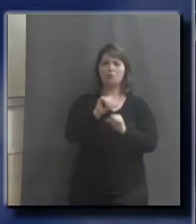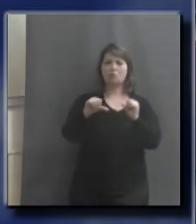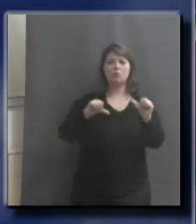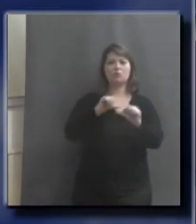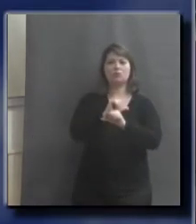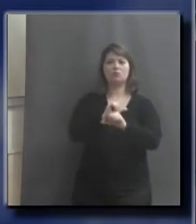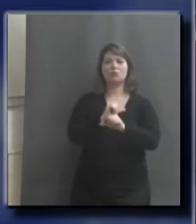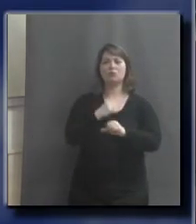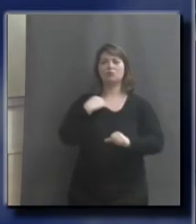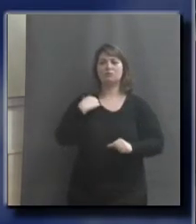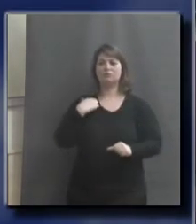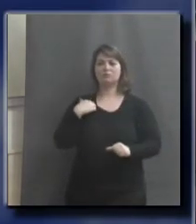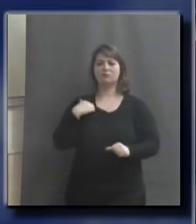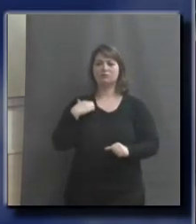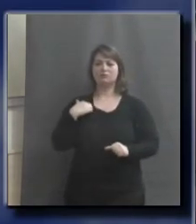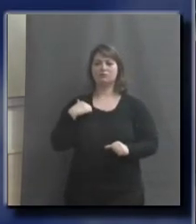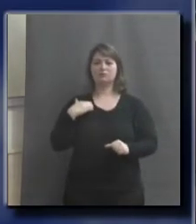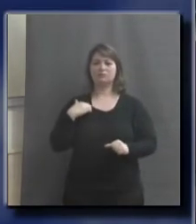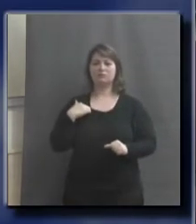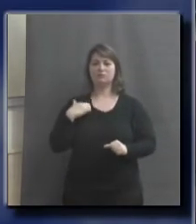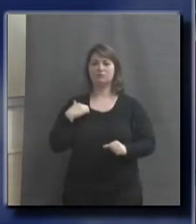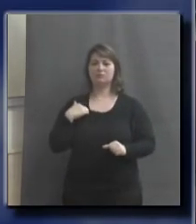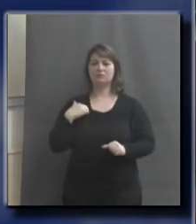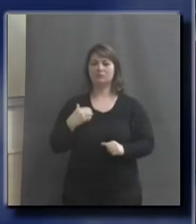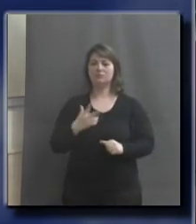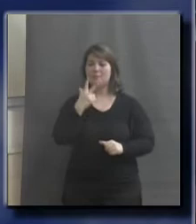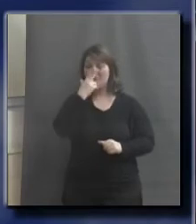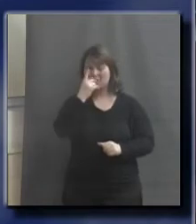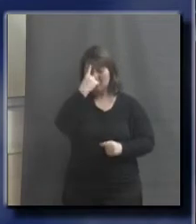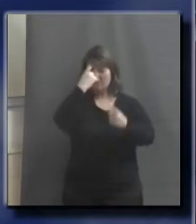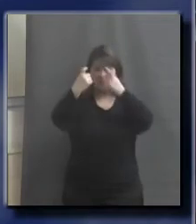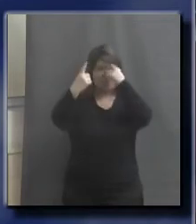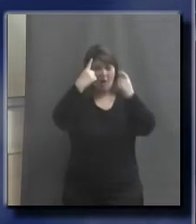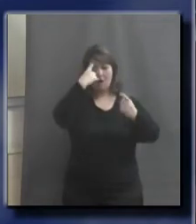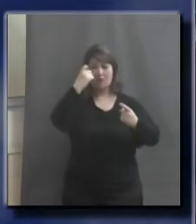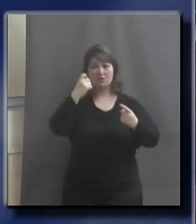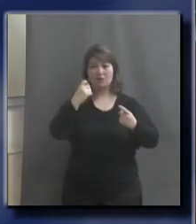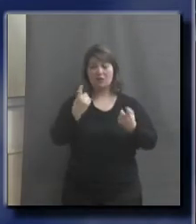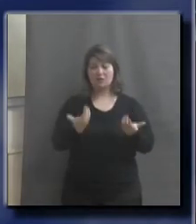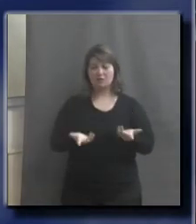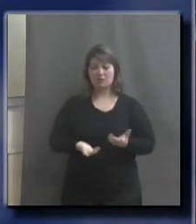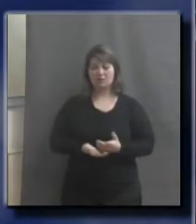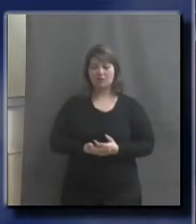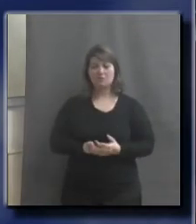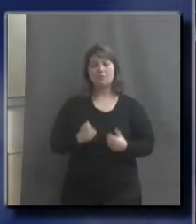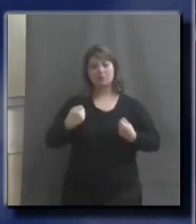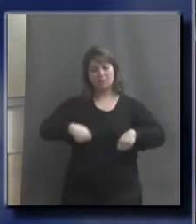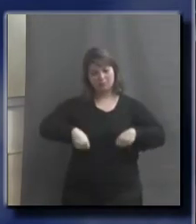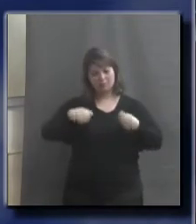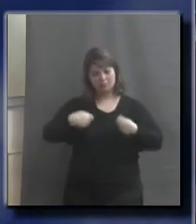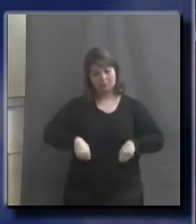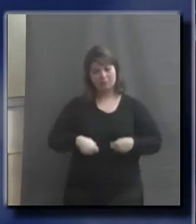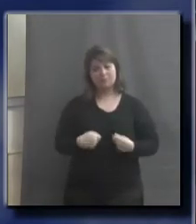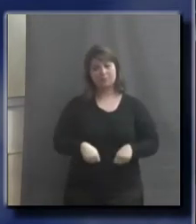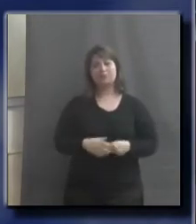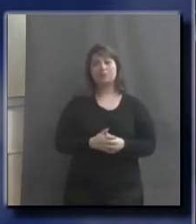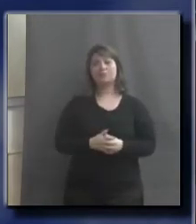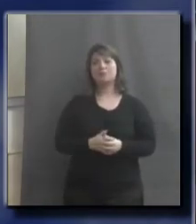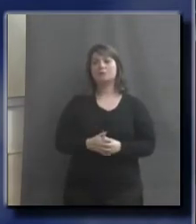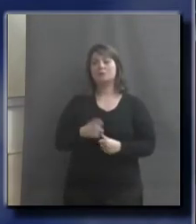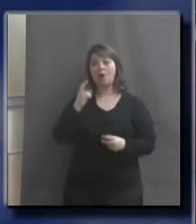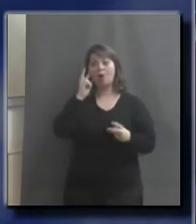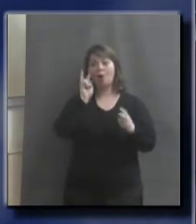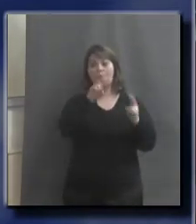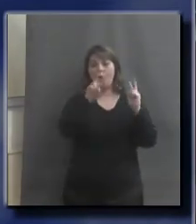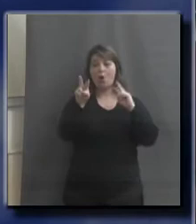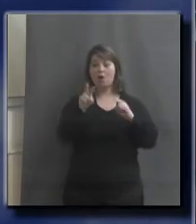de alguma forma, as práticas psi, que foram inventadas na prática, mas que precisavam e precisam o tempo todo serem olhadas